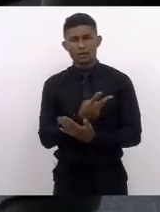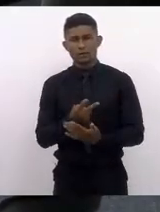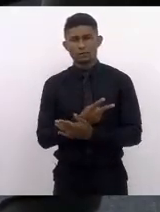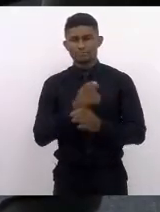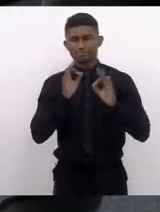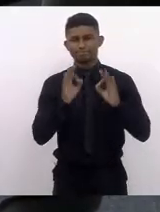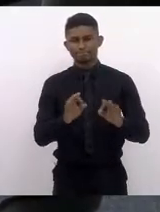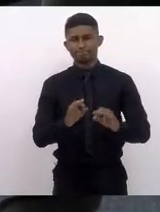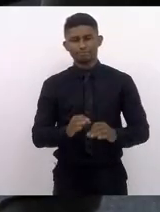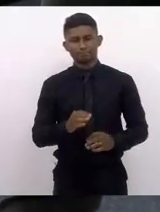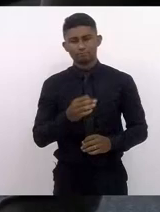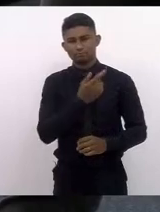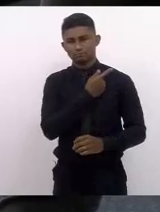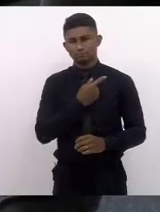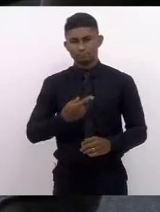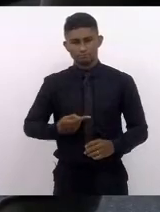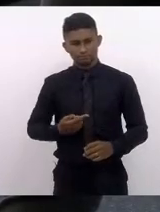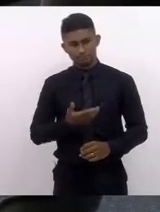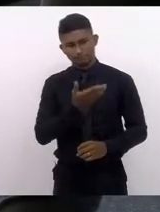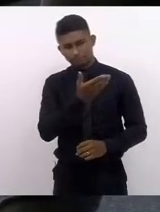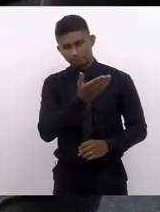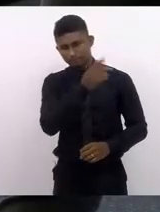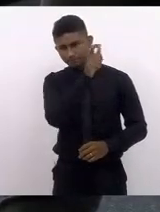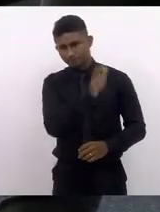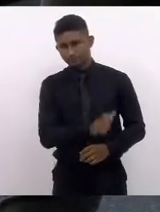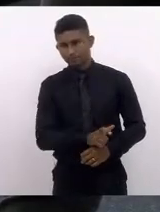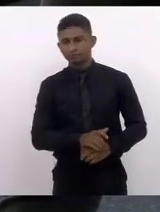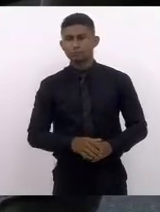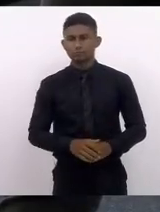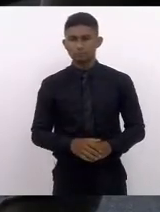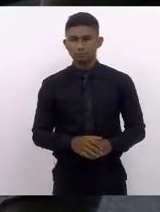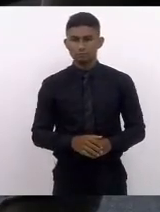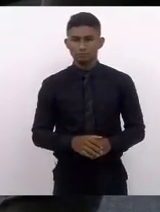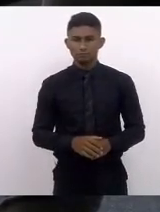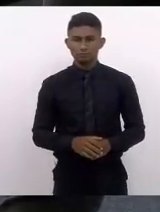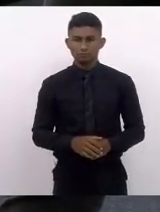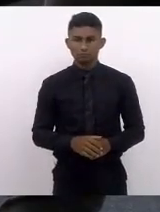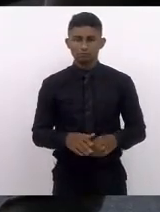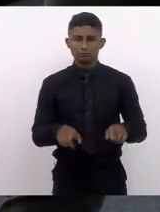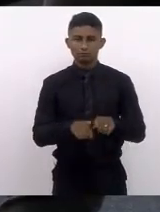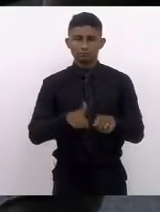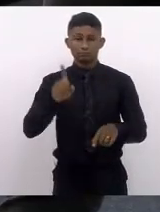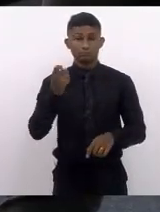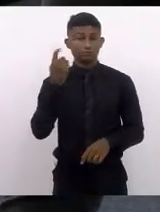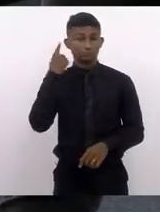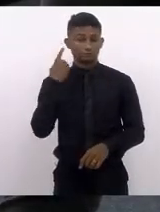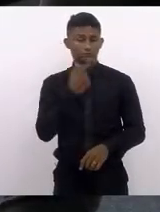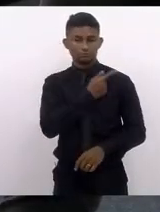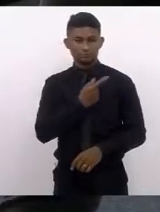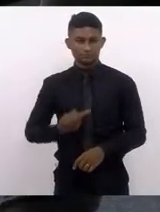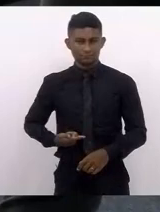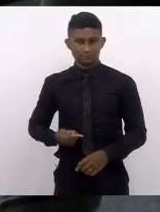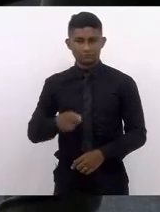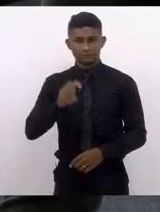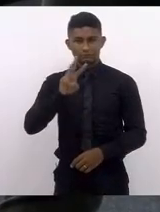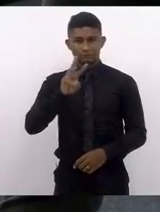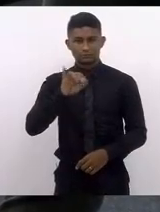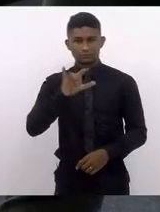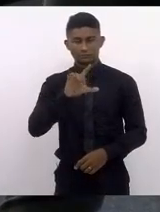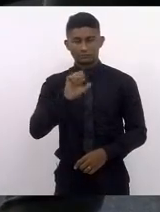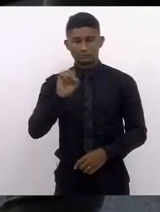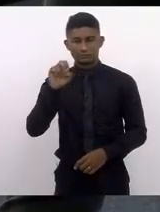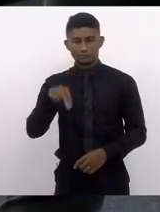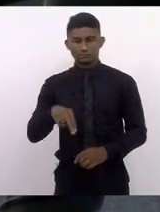feito pelo governador em exercício e pelo ex-governador Wilson Wilson